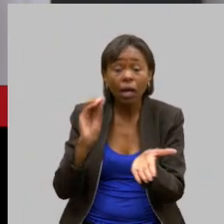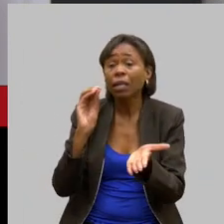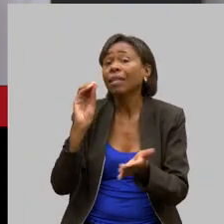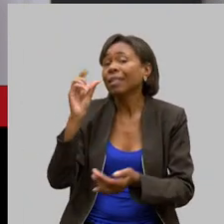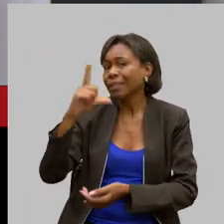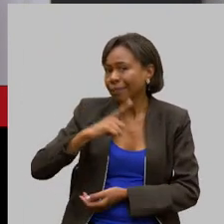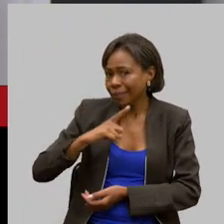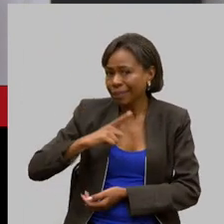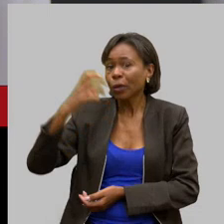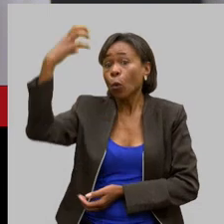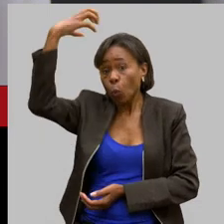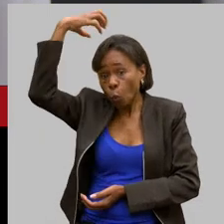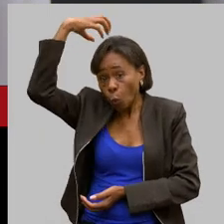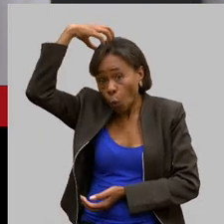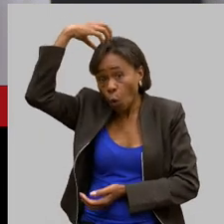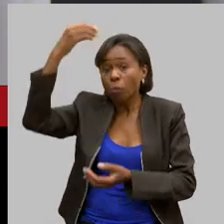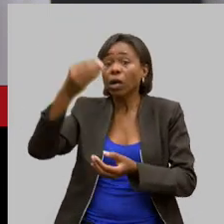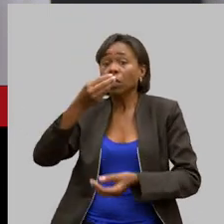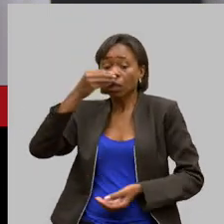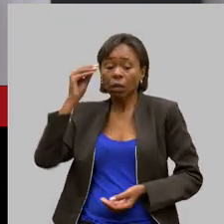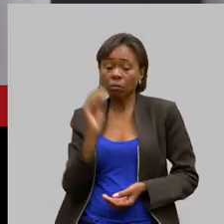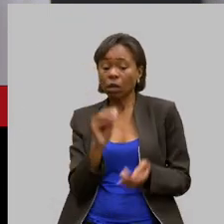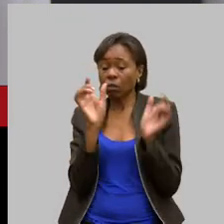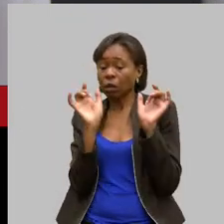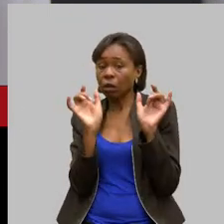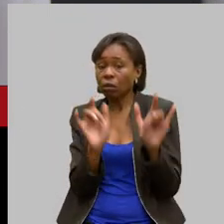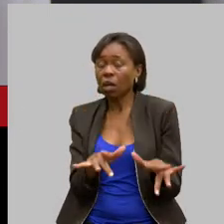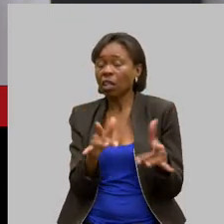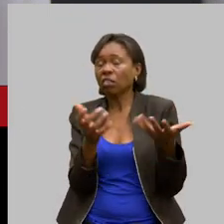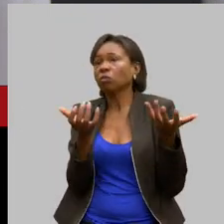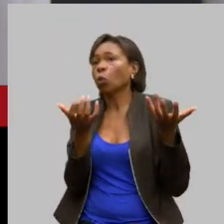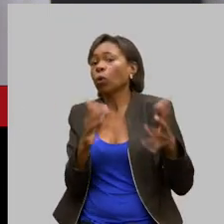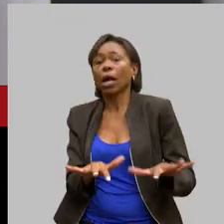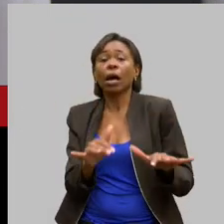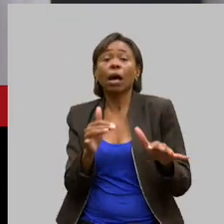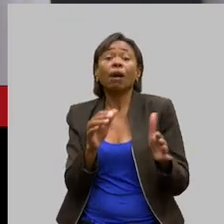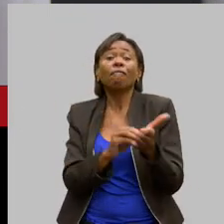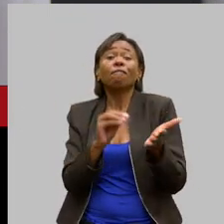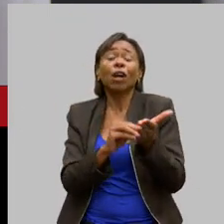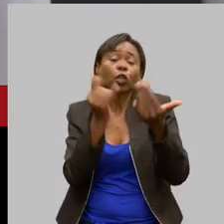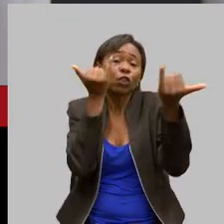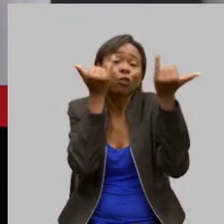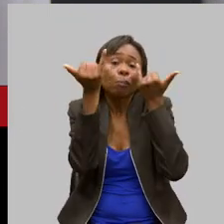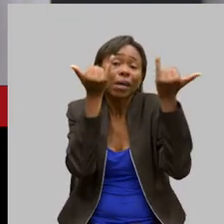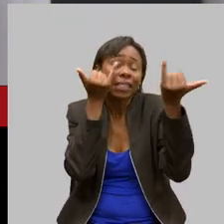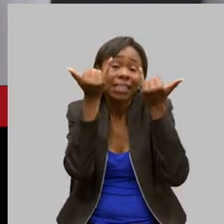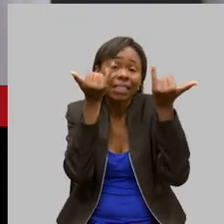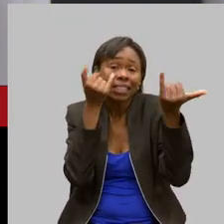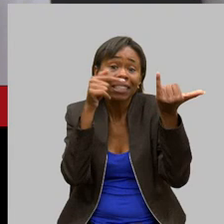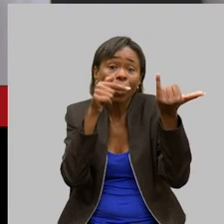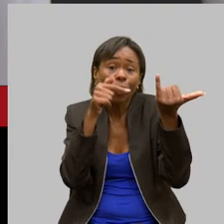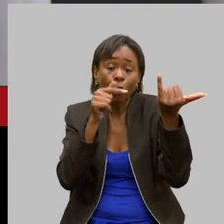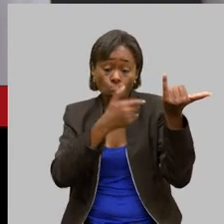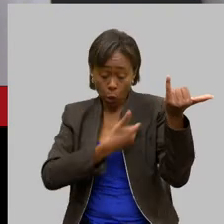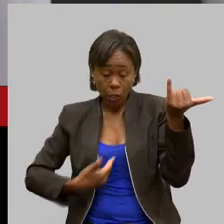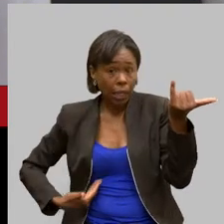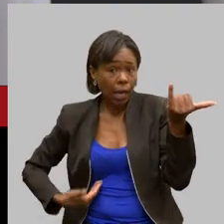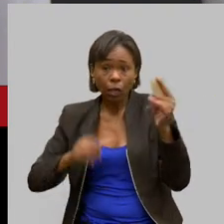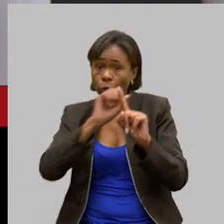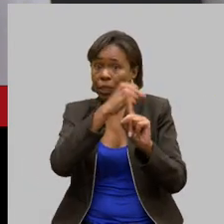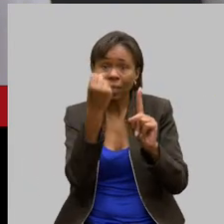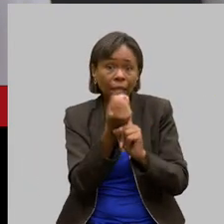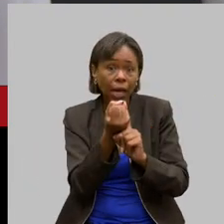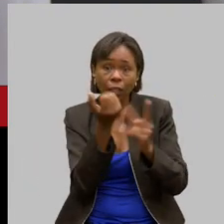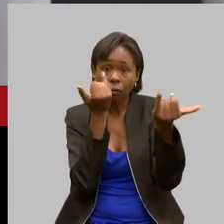negligência negligência falta de informação do Estado formação da sociedade